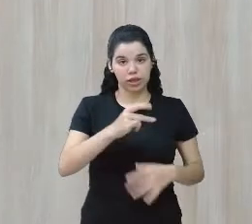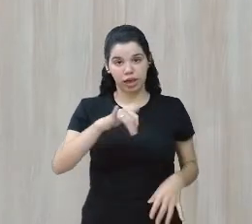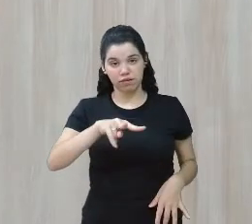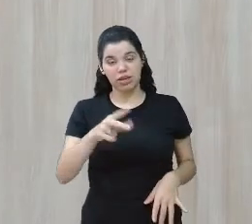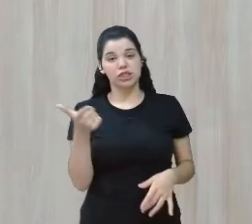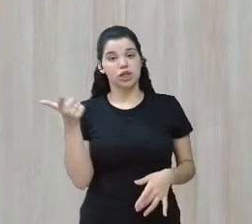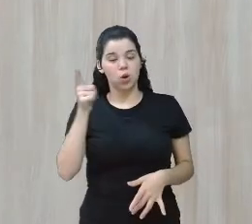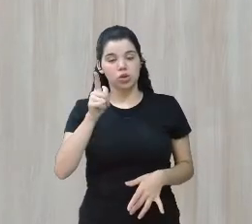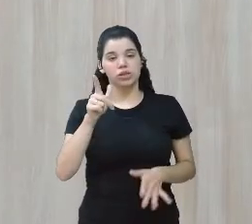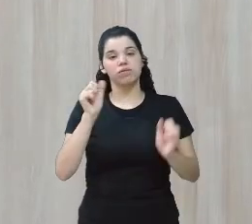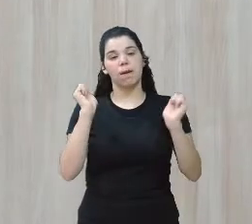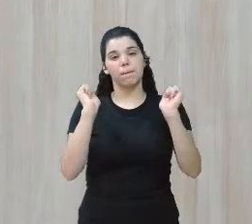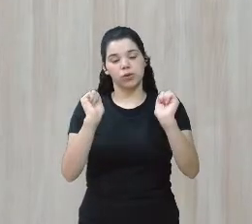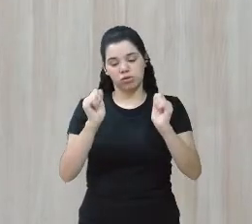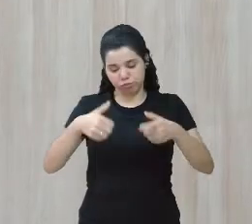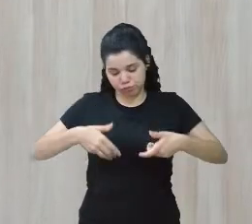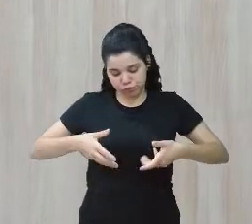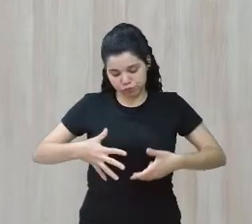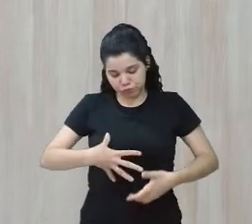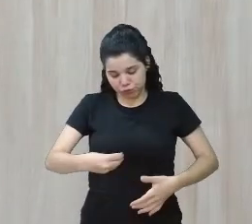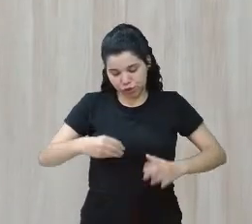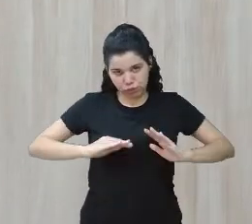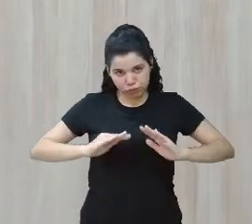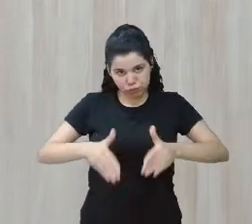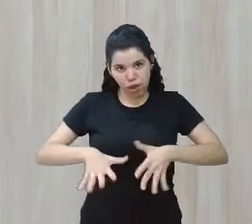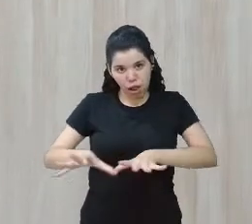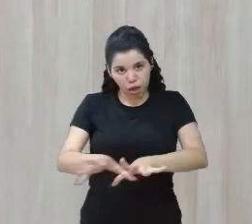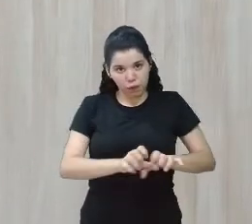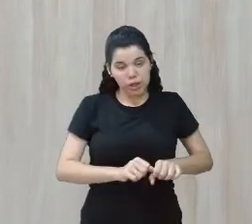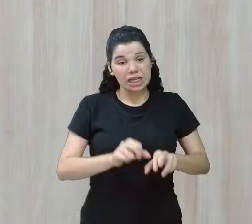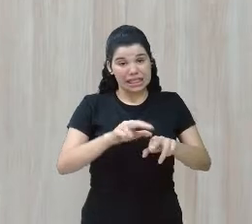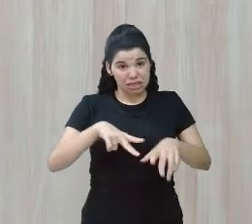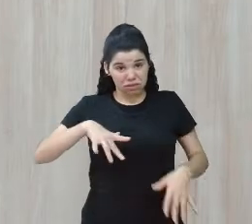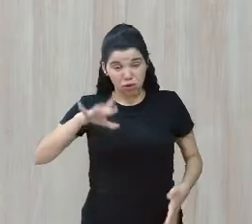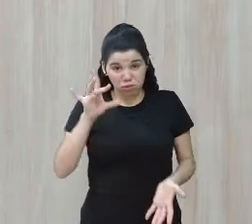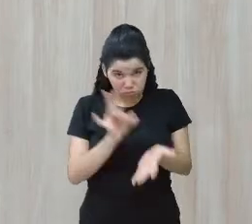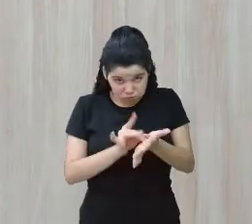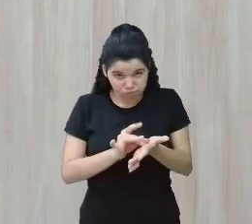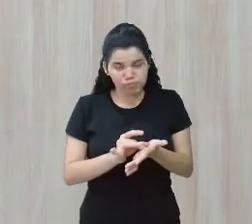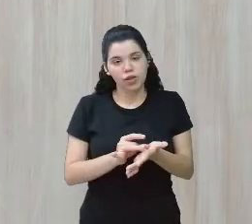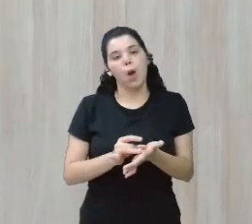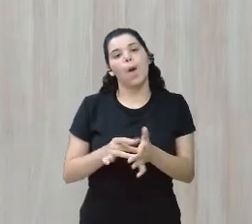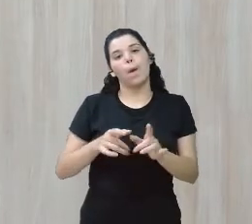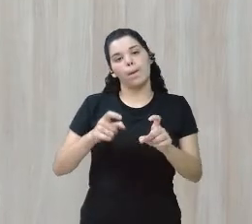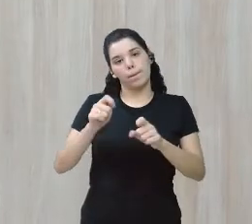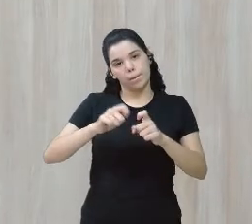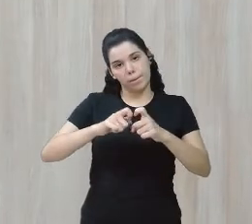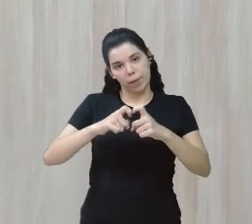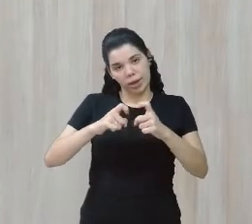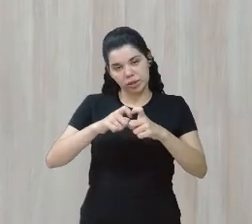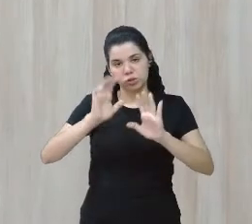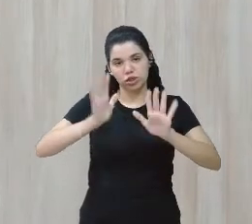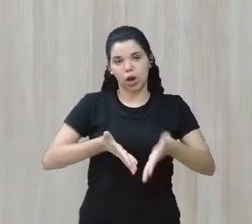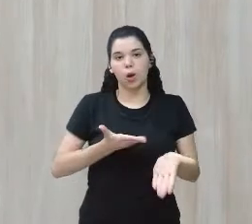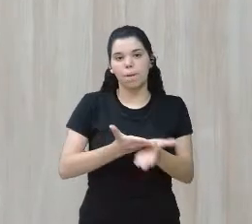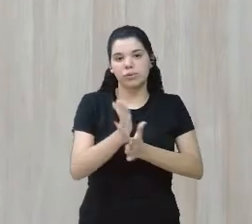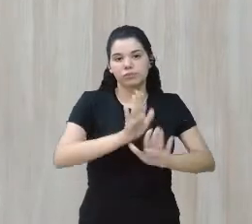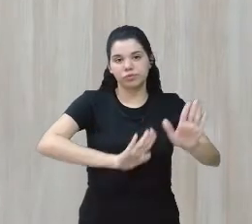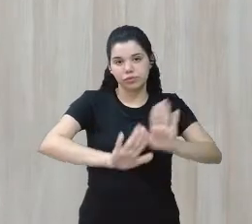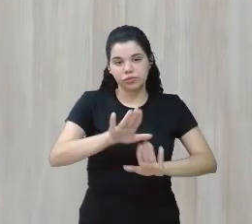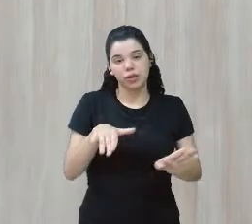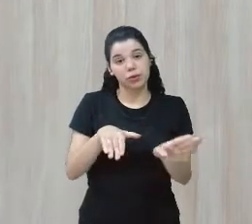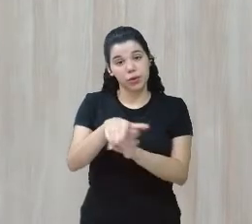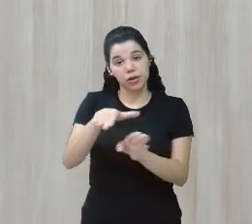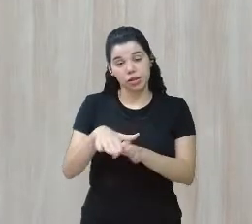filho. Então, se faz e der positivo, o médico já vai começar tratamento e também orientação para que o filho também